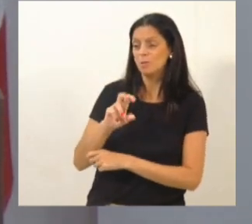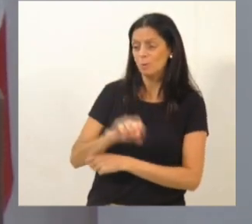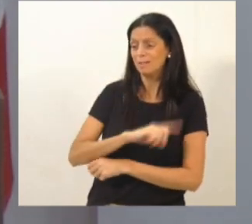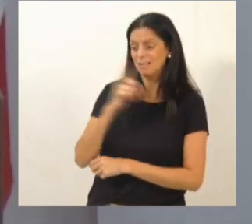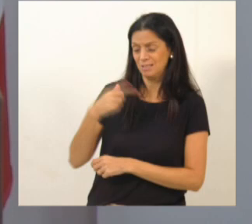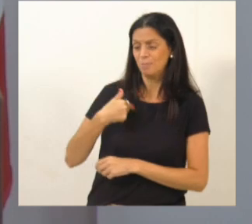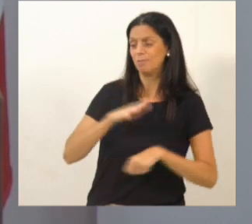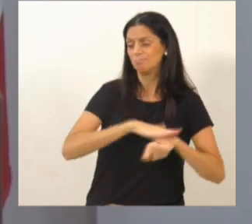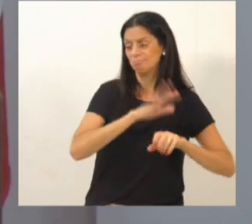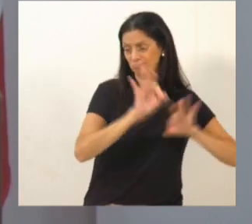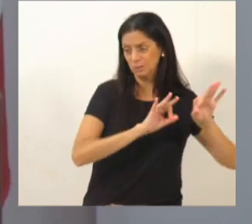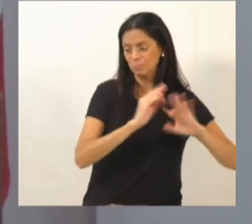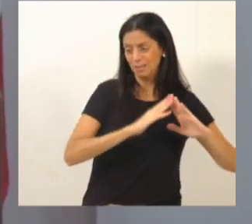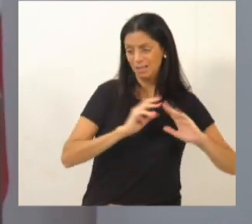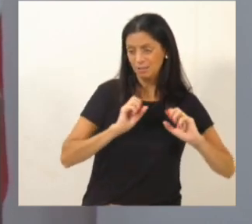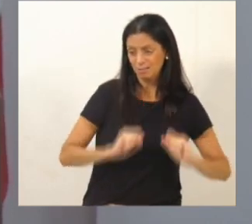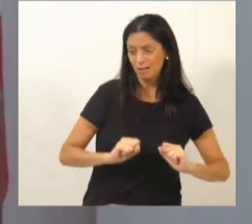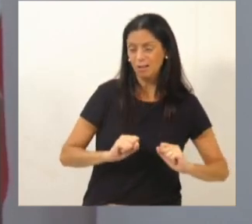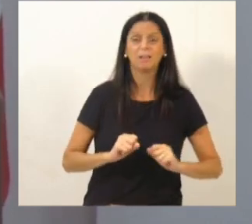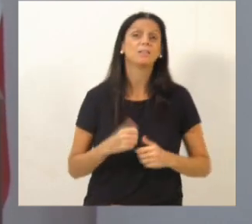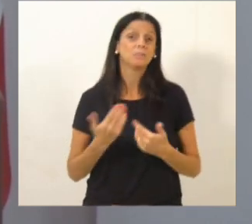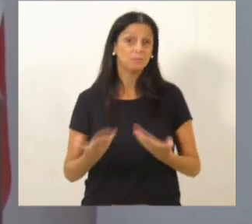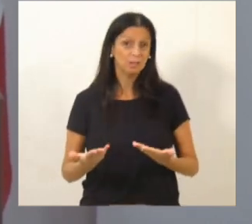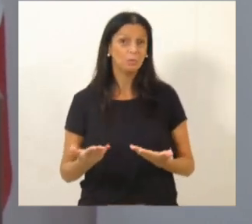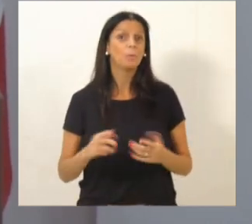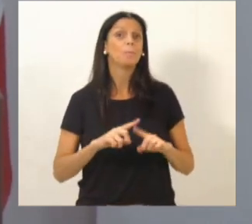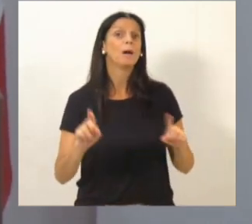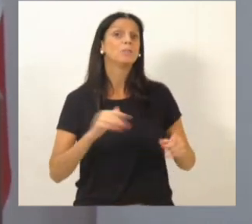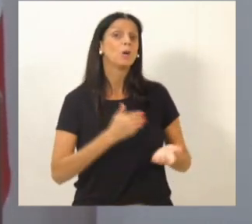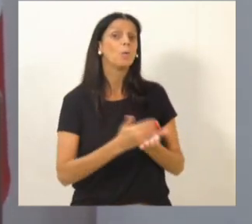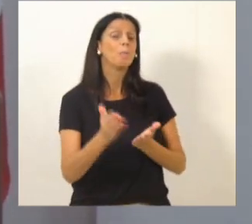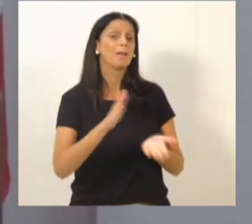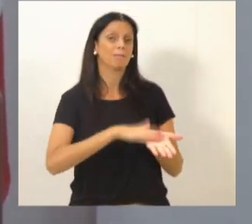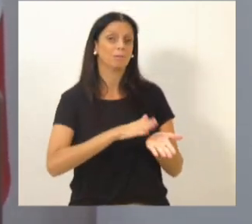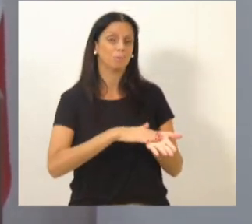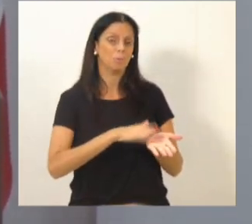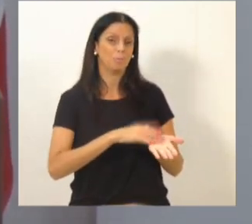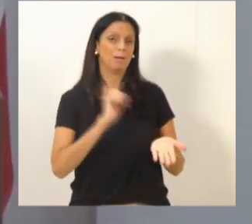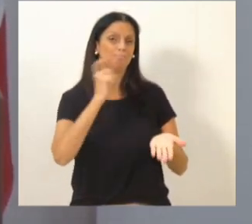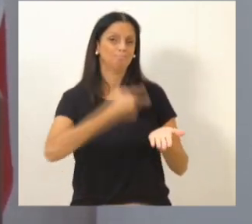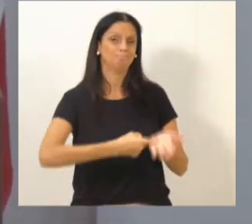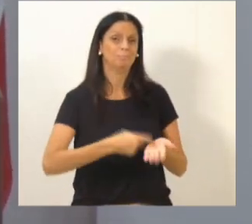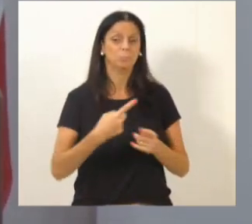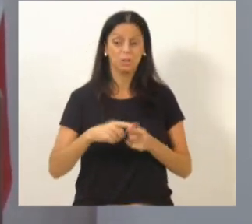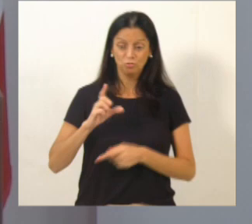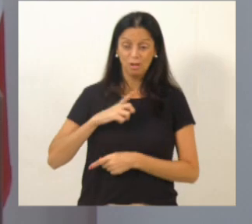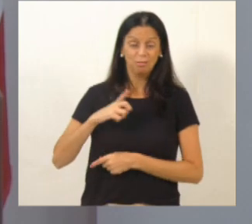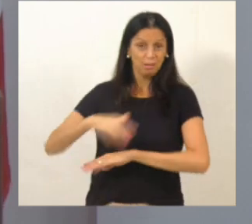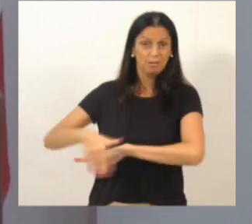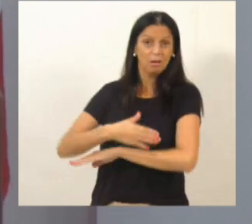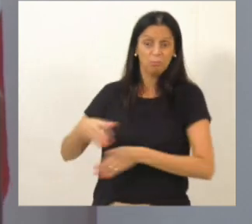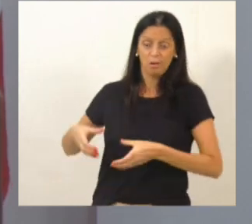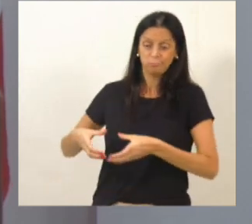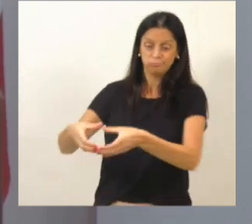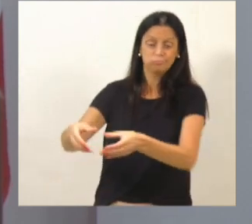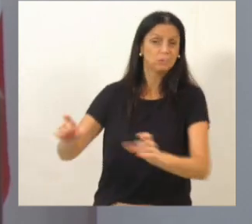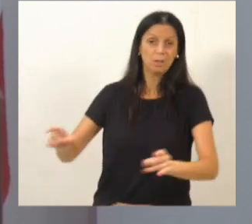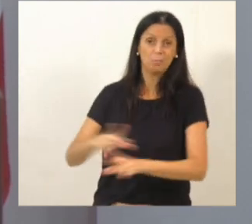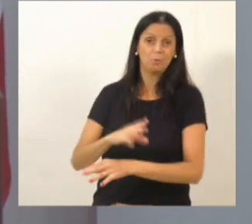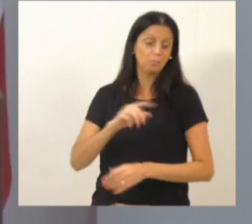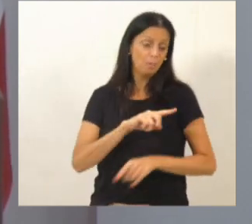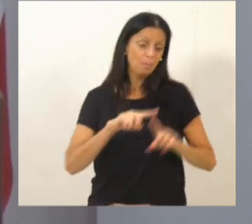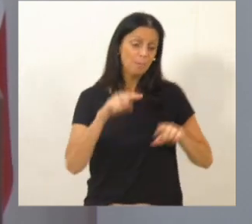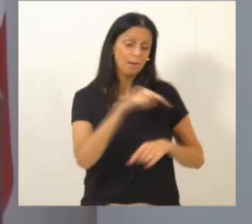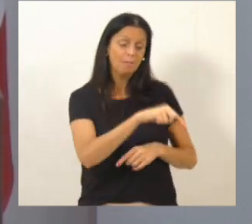passado isso, é começado a cobrar a tarifa por disponibilidade, porque o serviço está ali disponível, está pronto para o uso e é uma questão